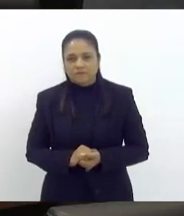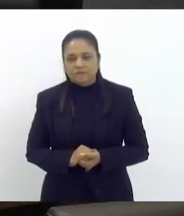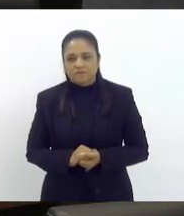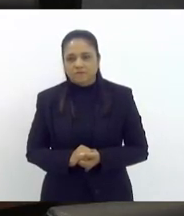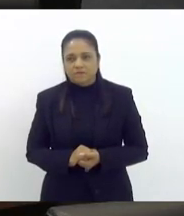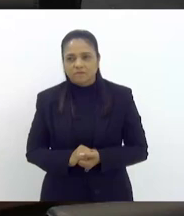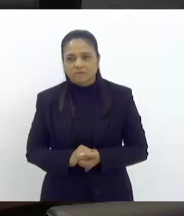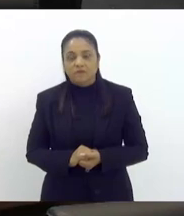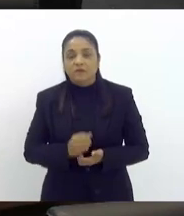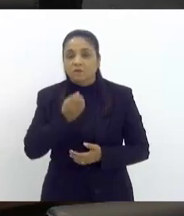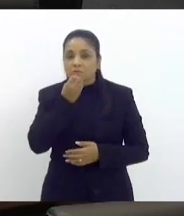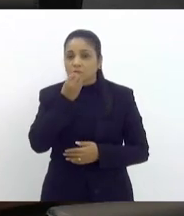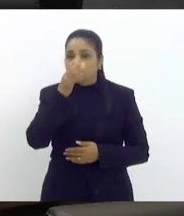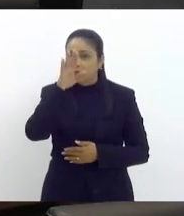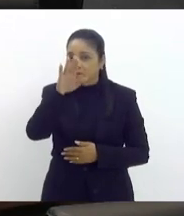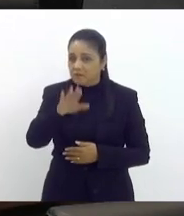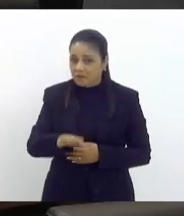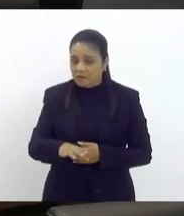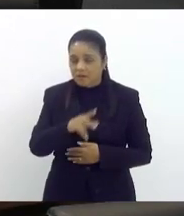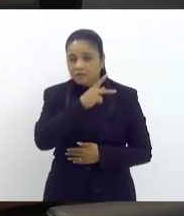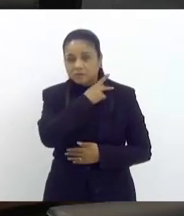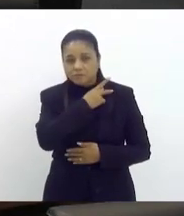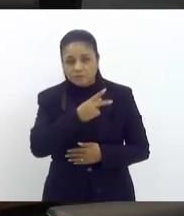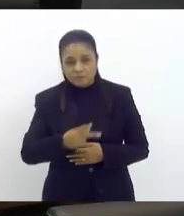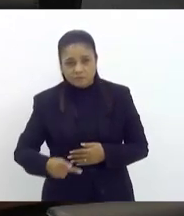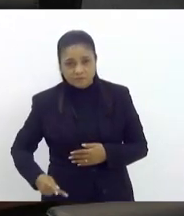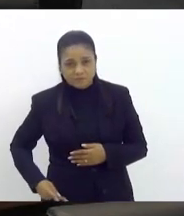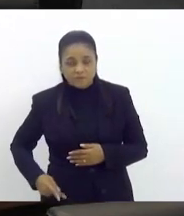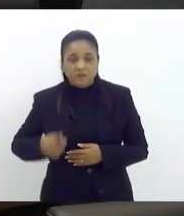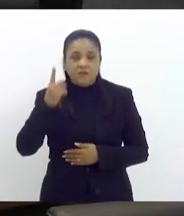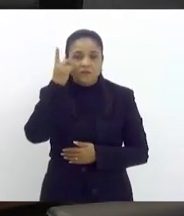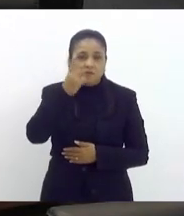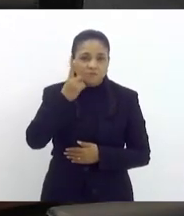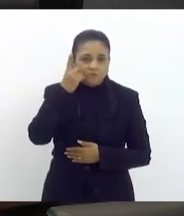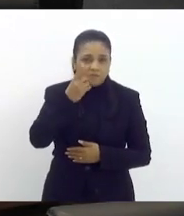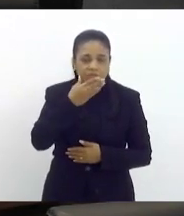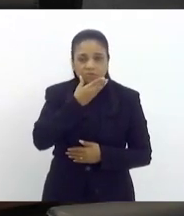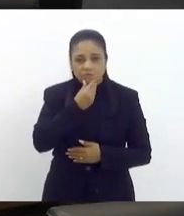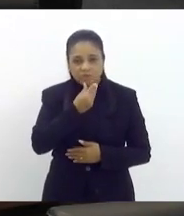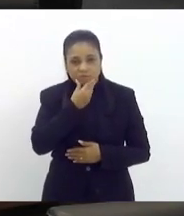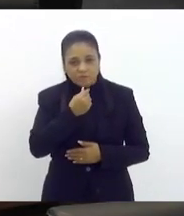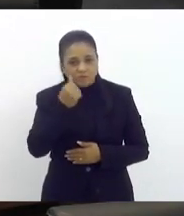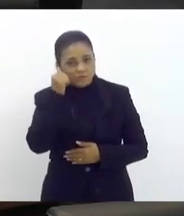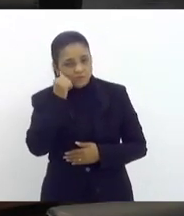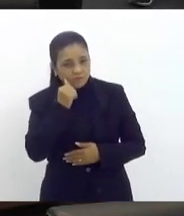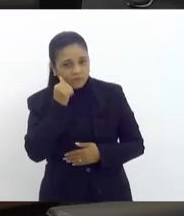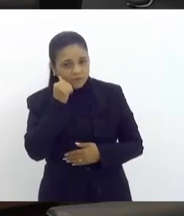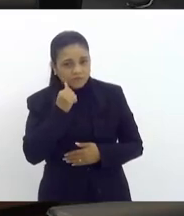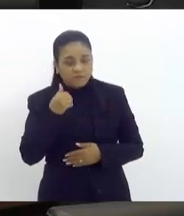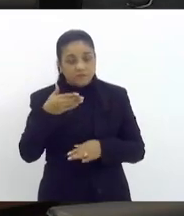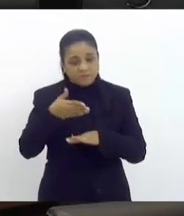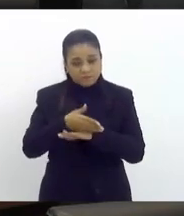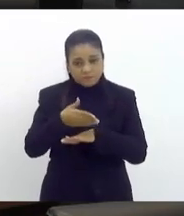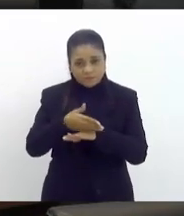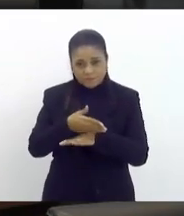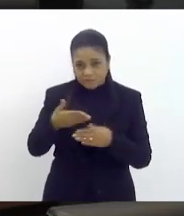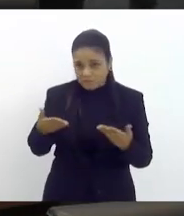boa tarde presidente boa tarde deputados e deputadas aqui presentes eu